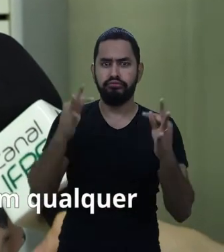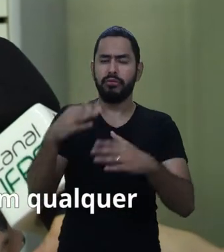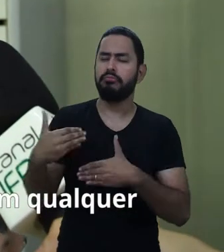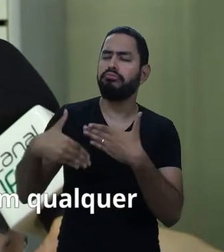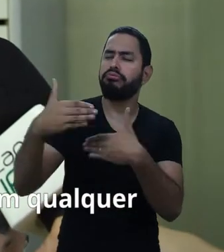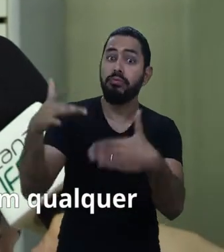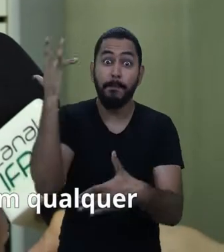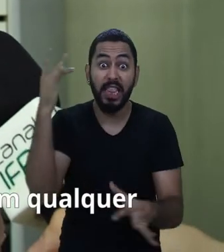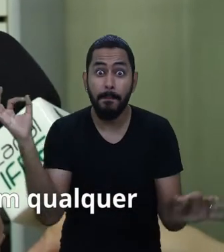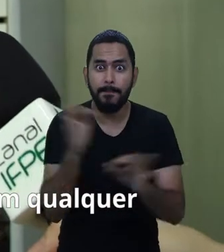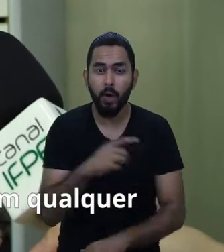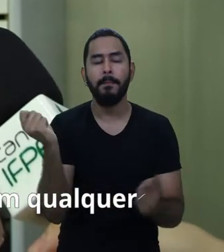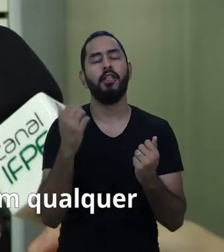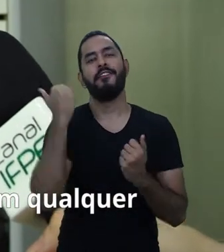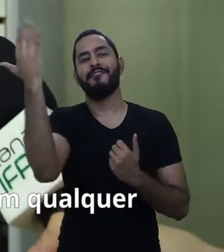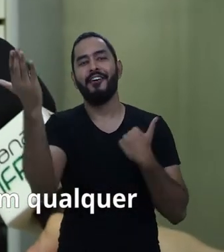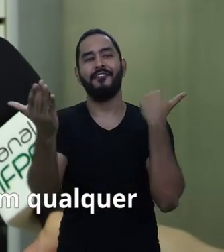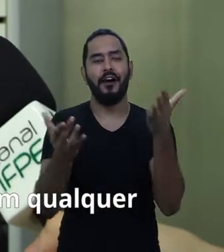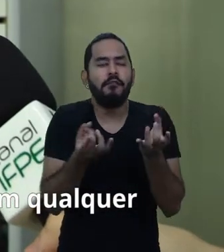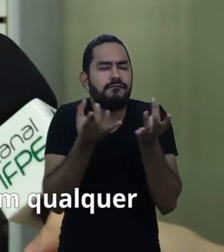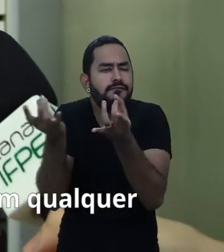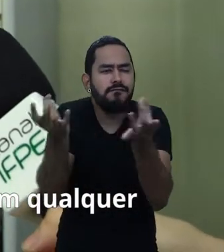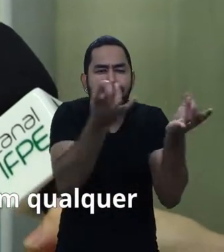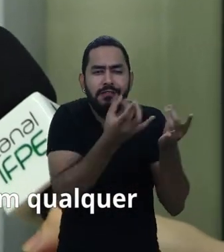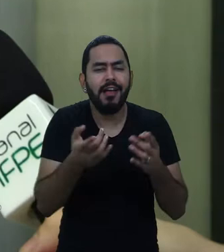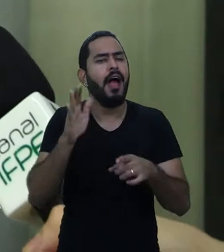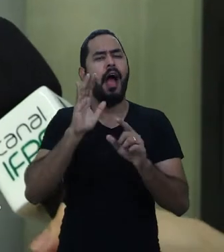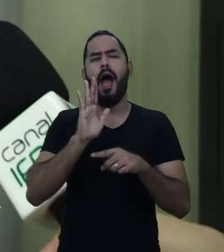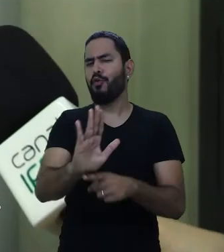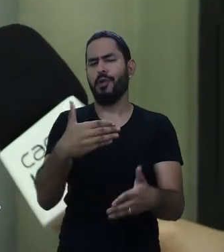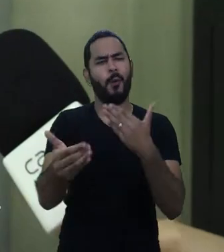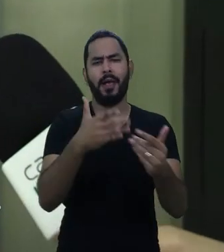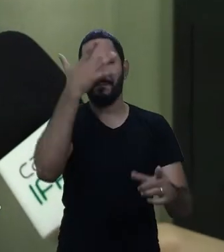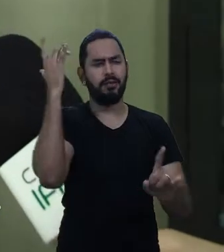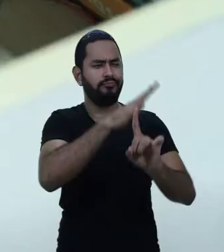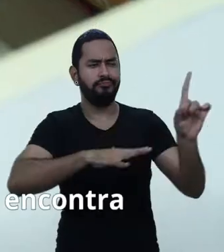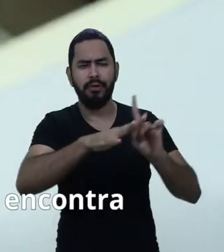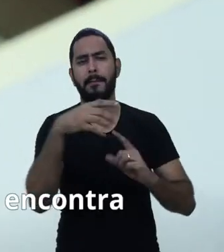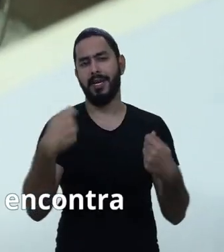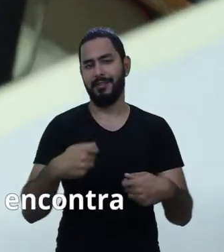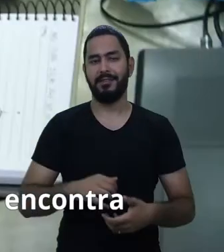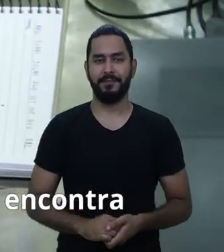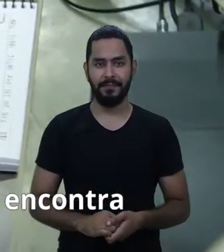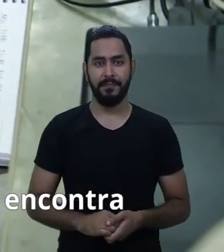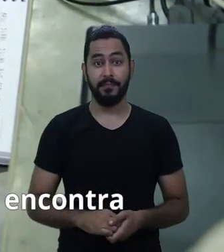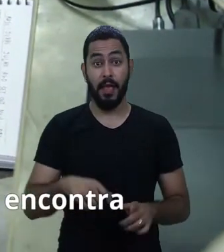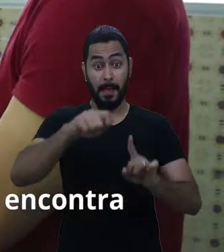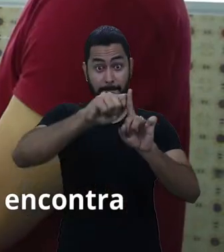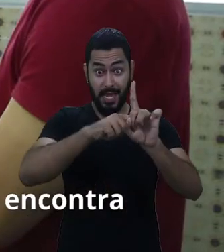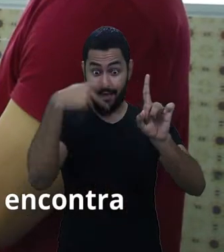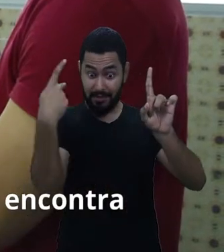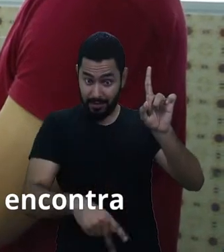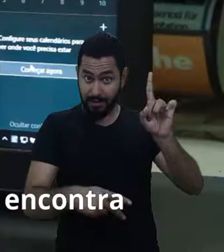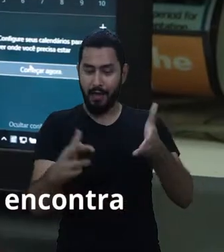puder sair no mercado, isso vai ajudar também qualquer usuário que tenha necessidade. Na edição deste mês da